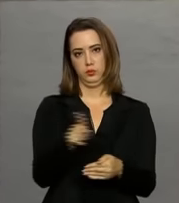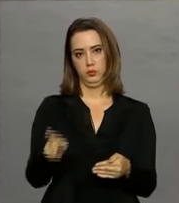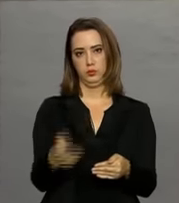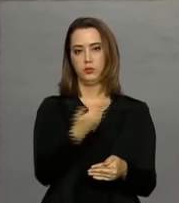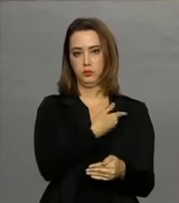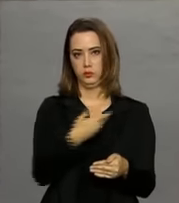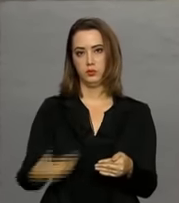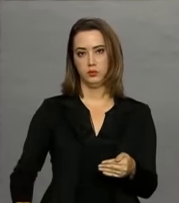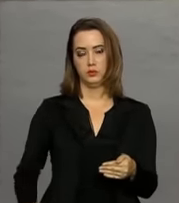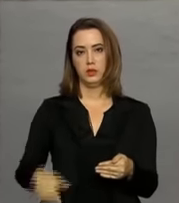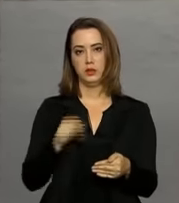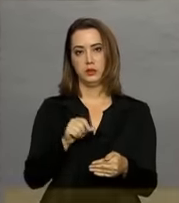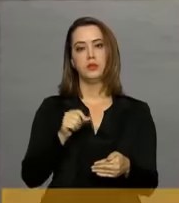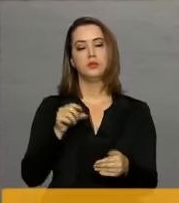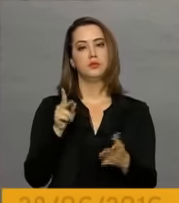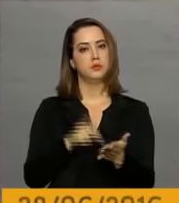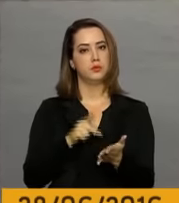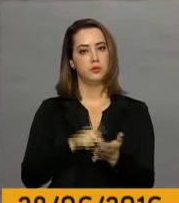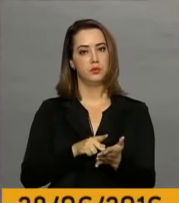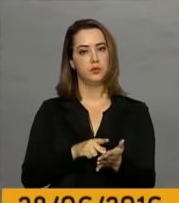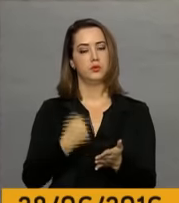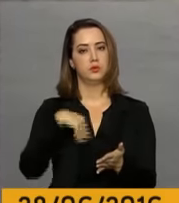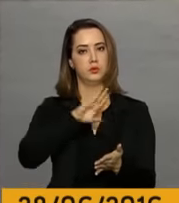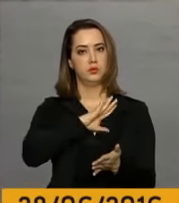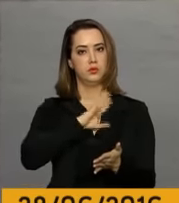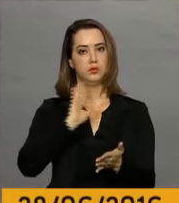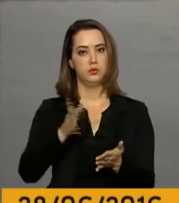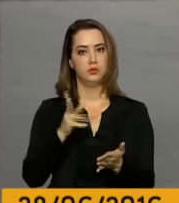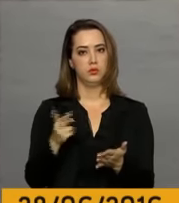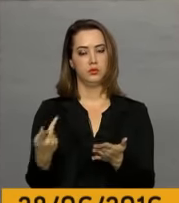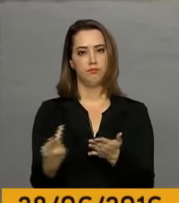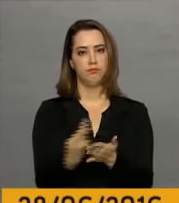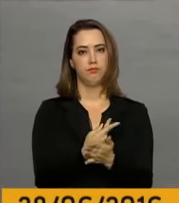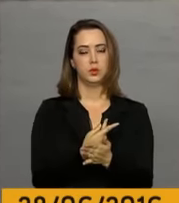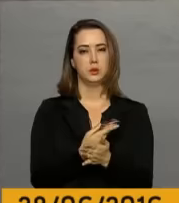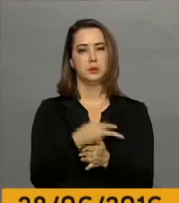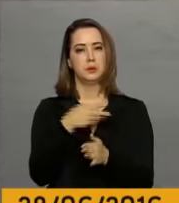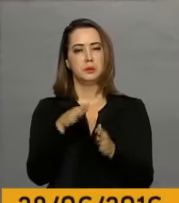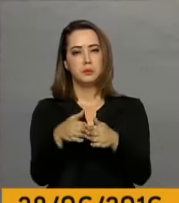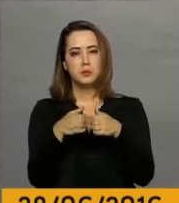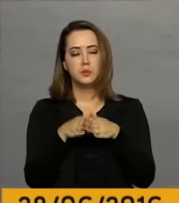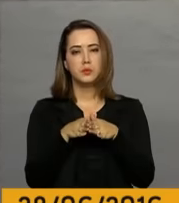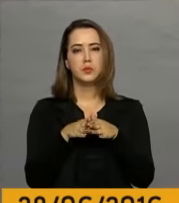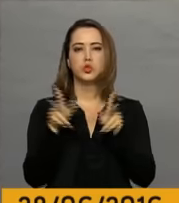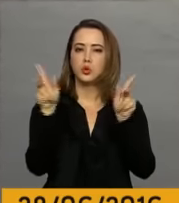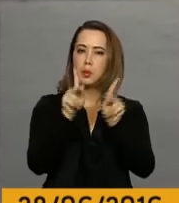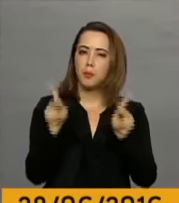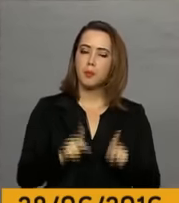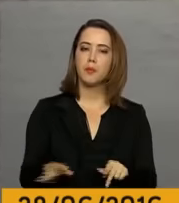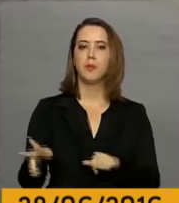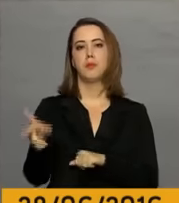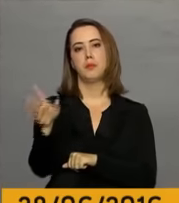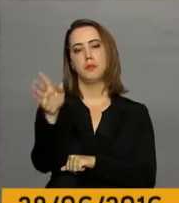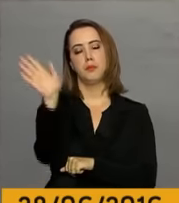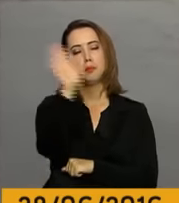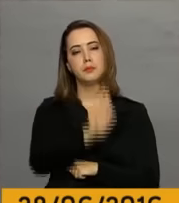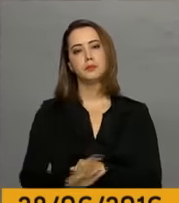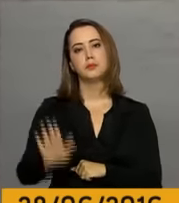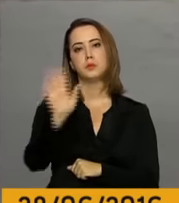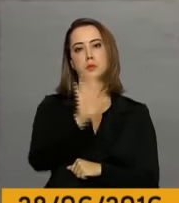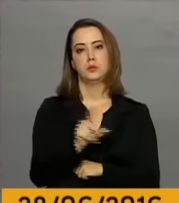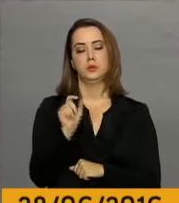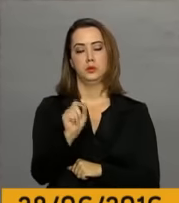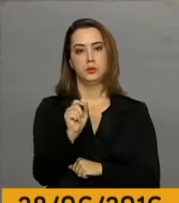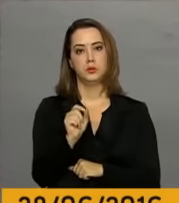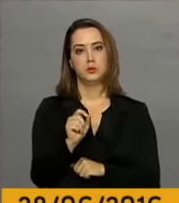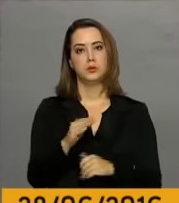e na verdade nós estamos pregando uma espécie de pacificação Nacional uma um movimento no